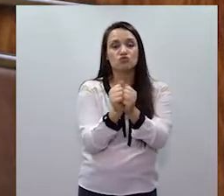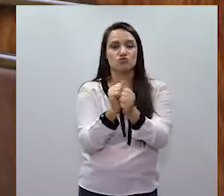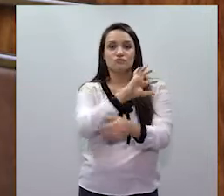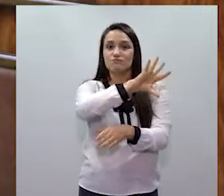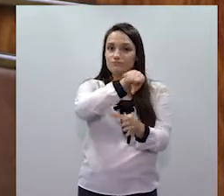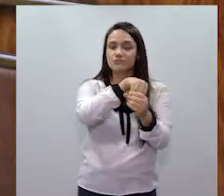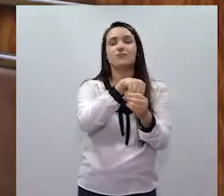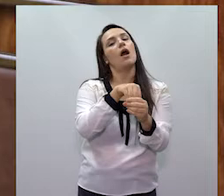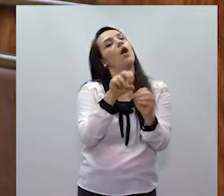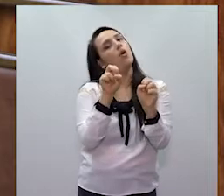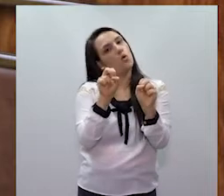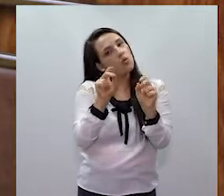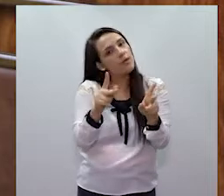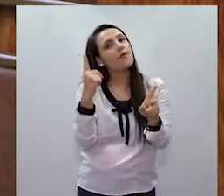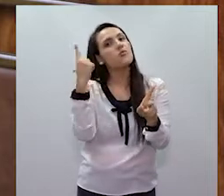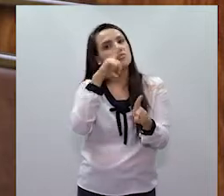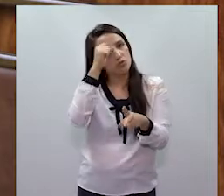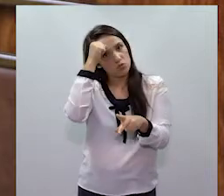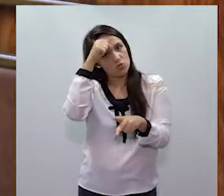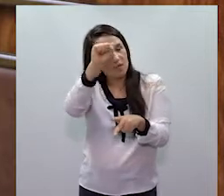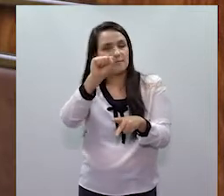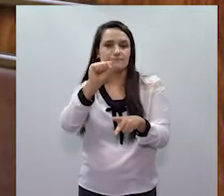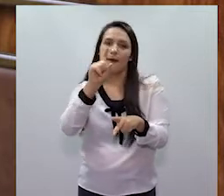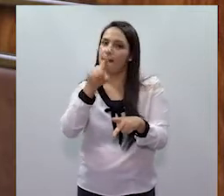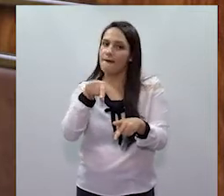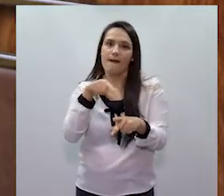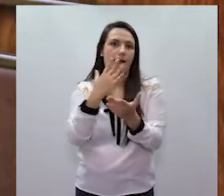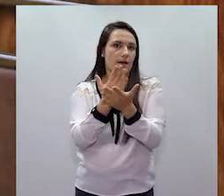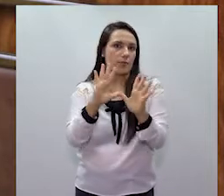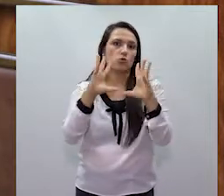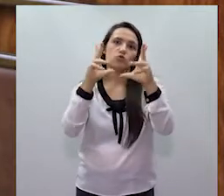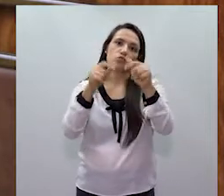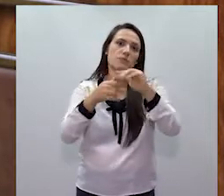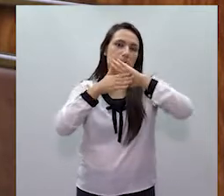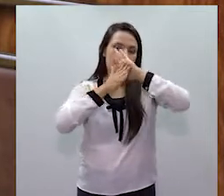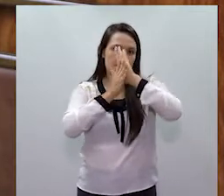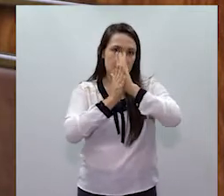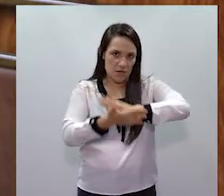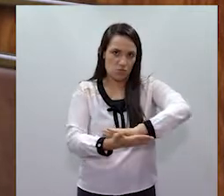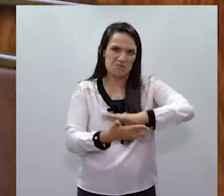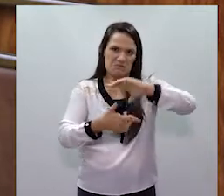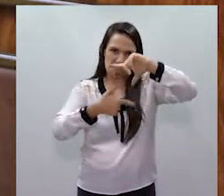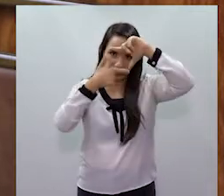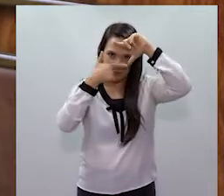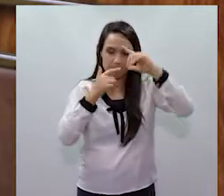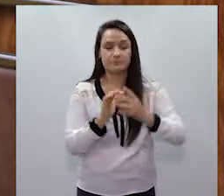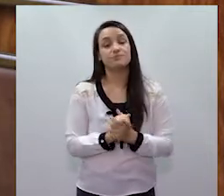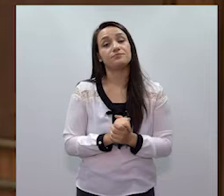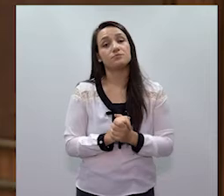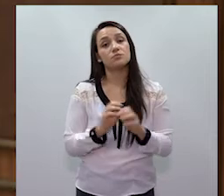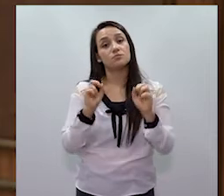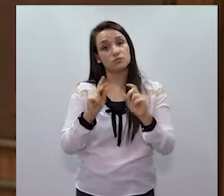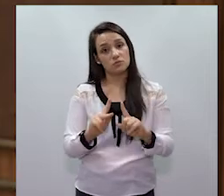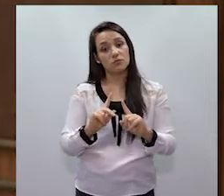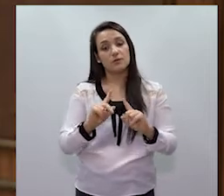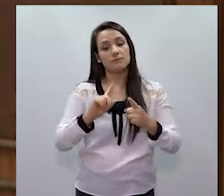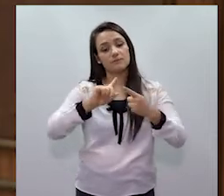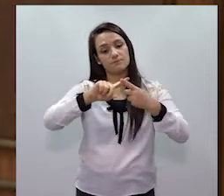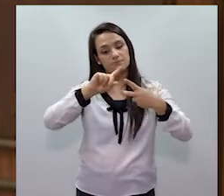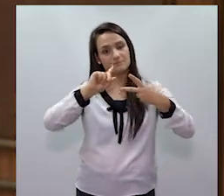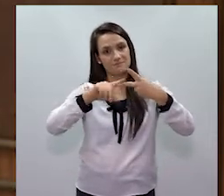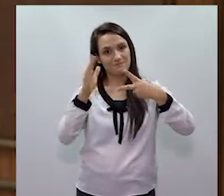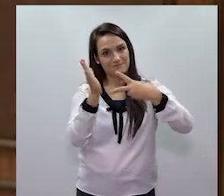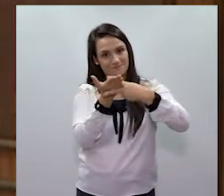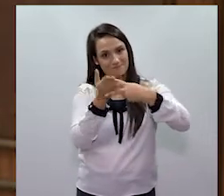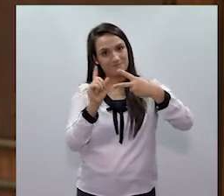cada dia e vai quebrando aí os nossos preconceitos e as nossas resistências. No próximo bloco, saiba